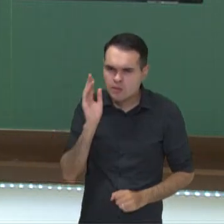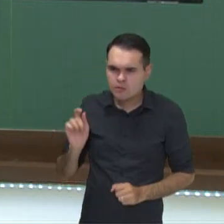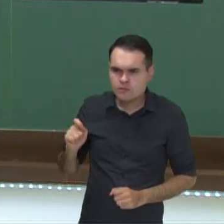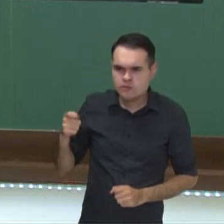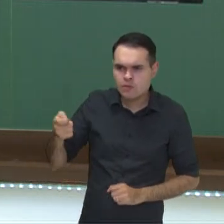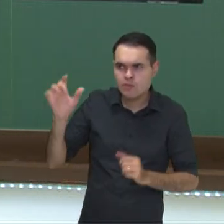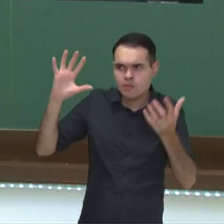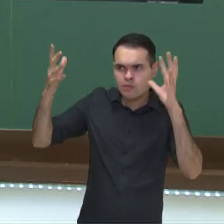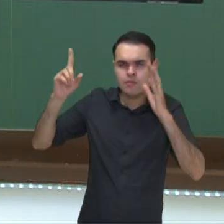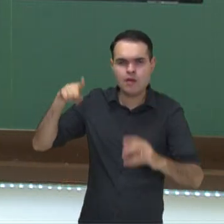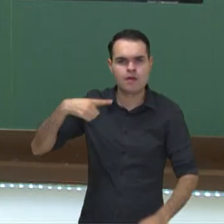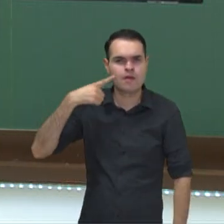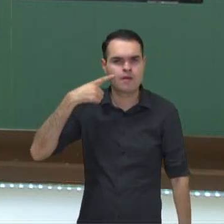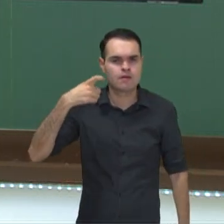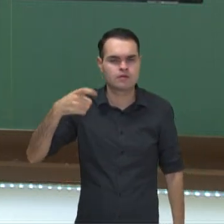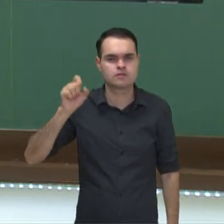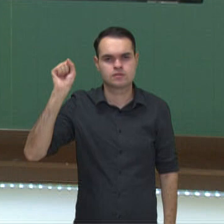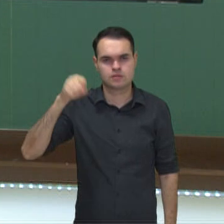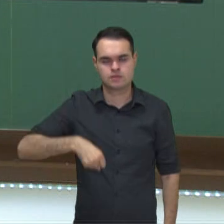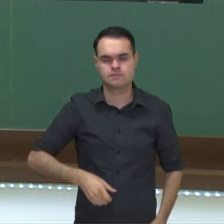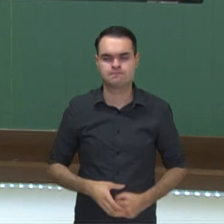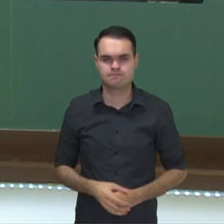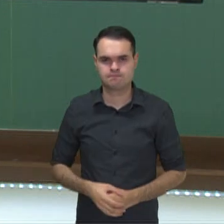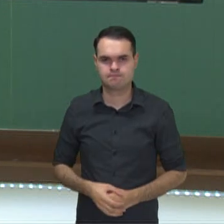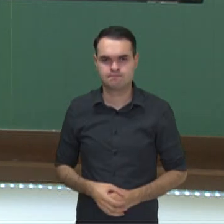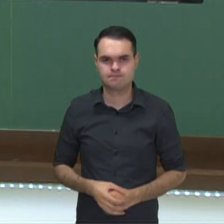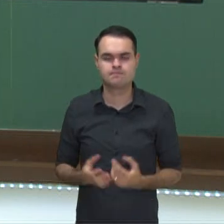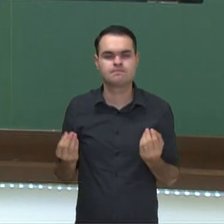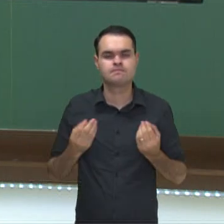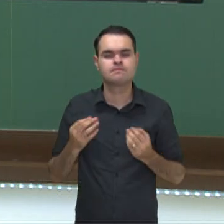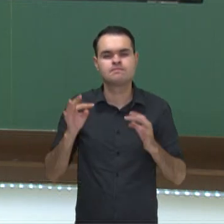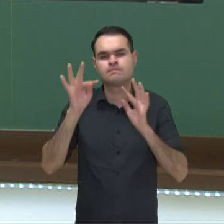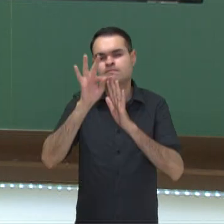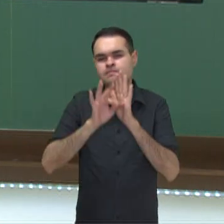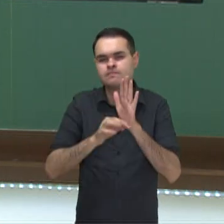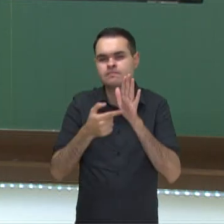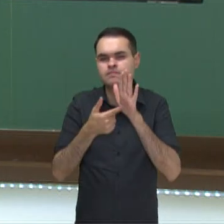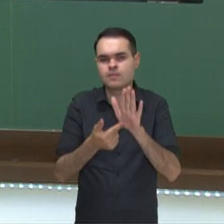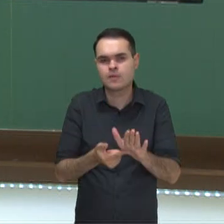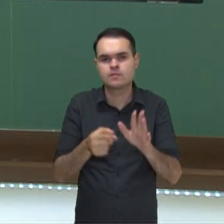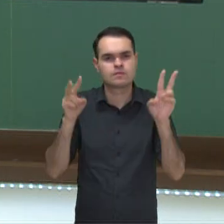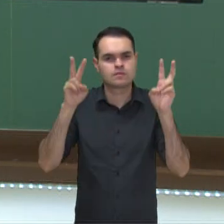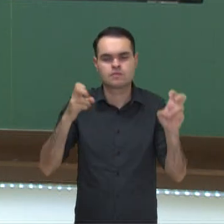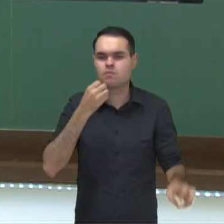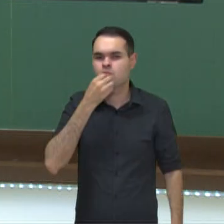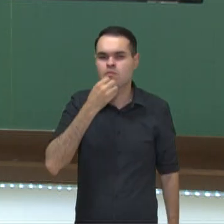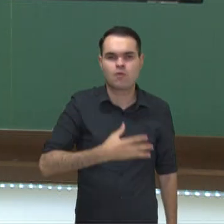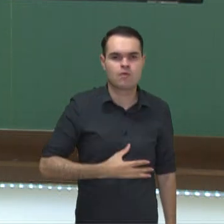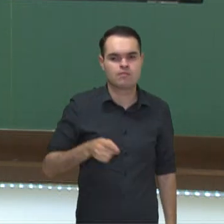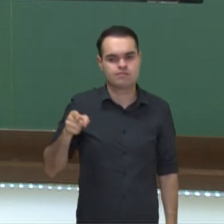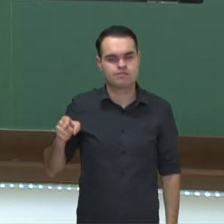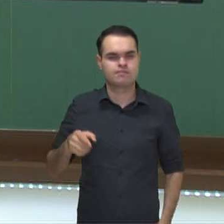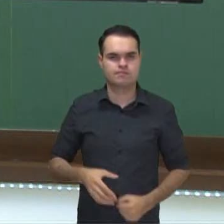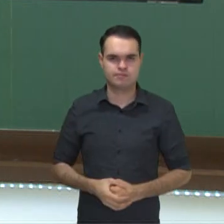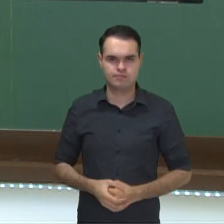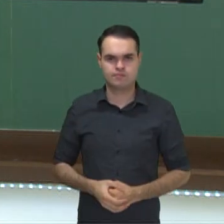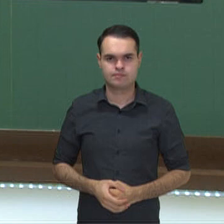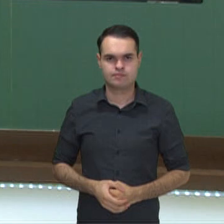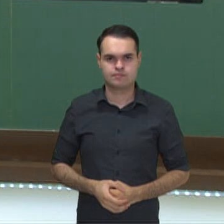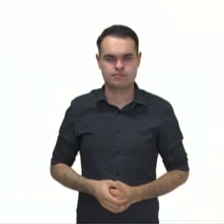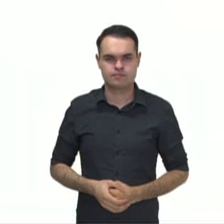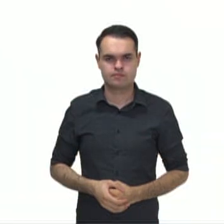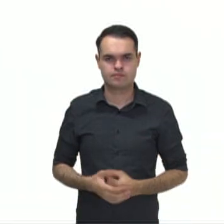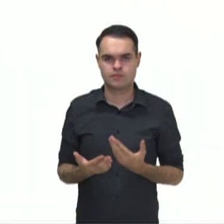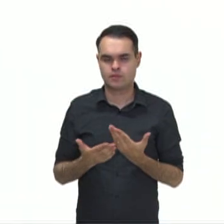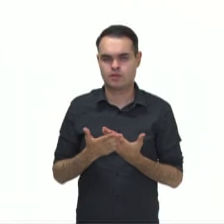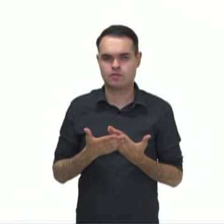interessante. Então, o julgamento deste texto é que ele tem uma temática boa pela abordagem que ele faz.